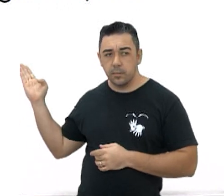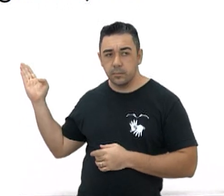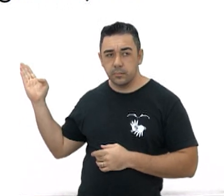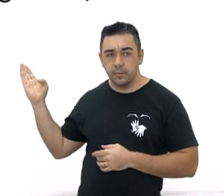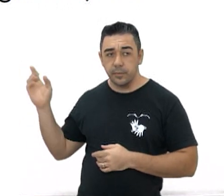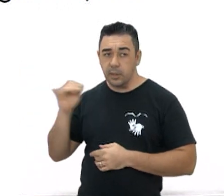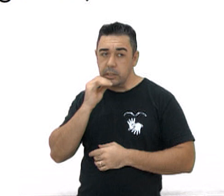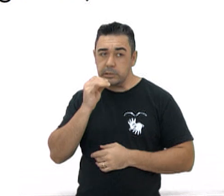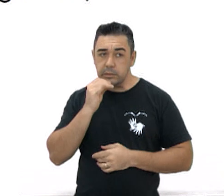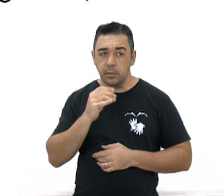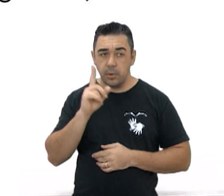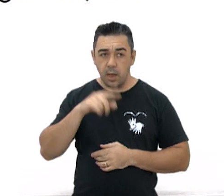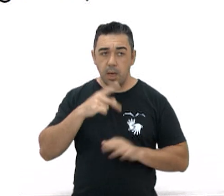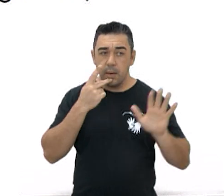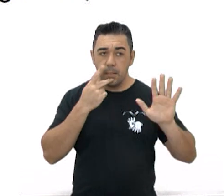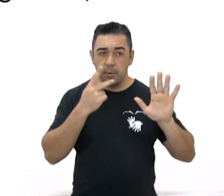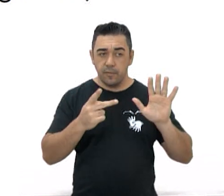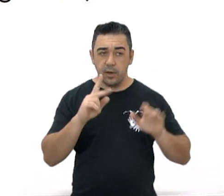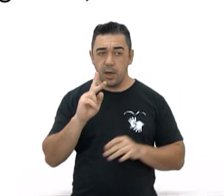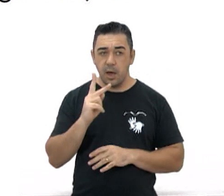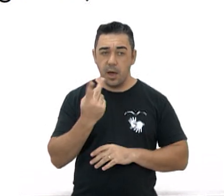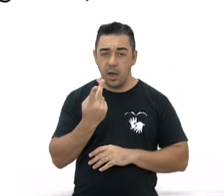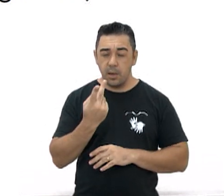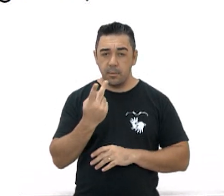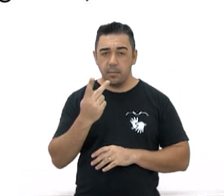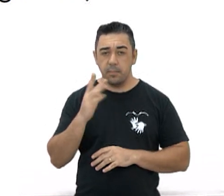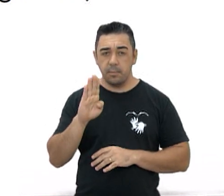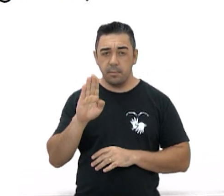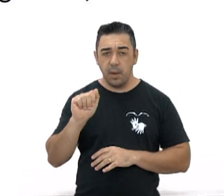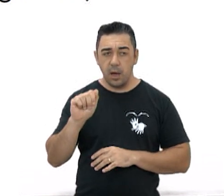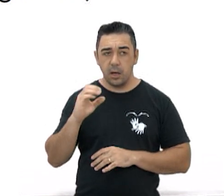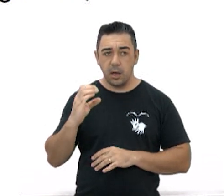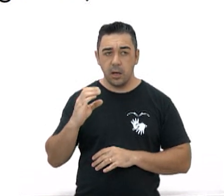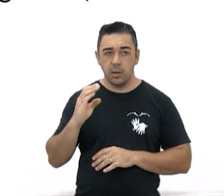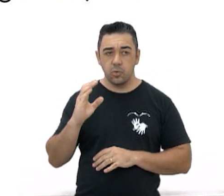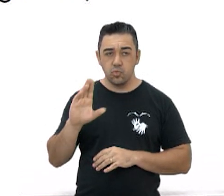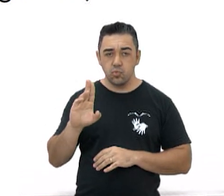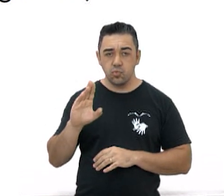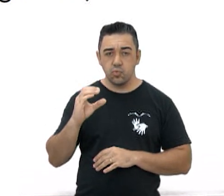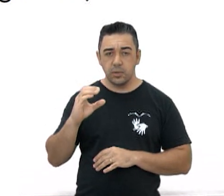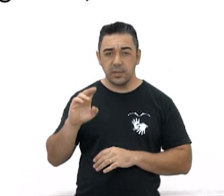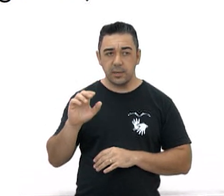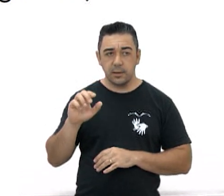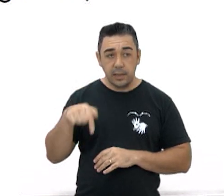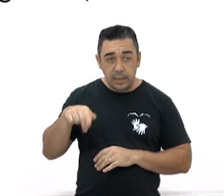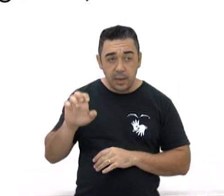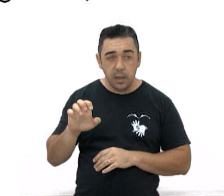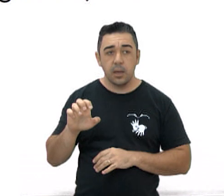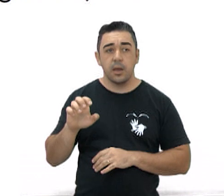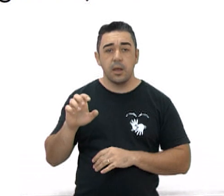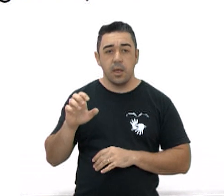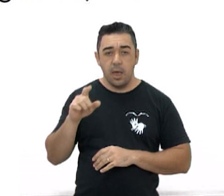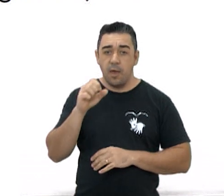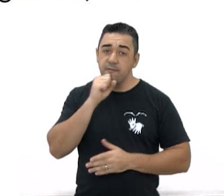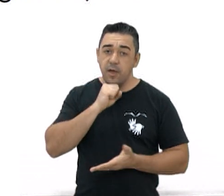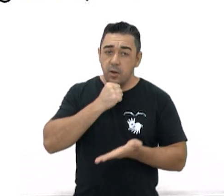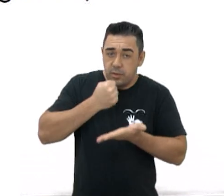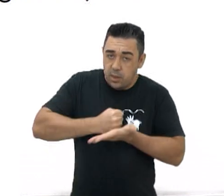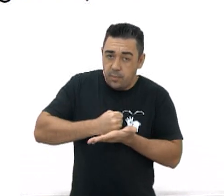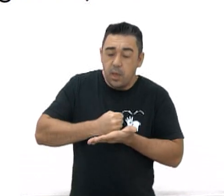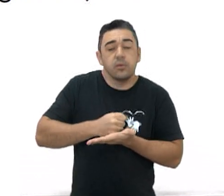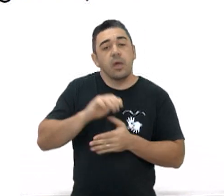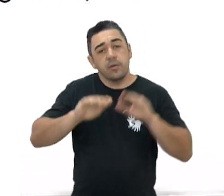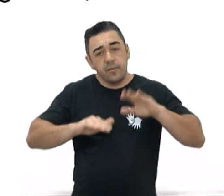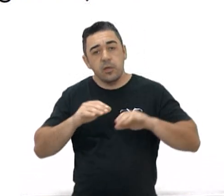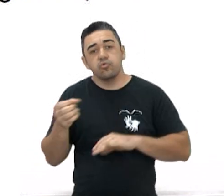Esse, por exemplo, é o profeta Abacuque. Alguns profetas são do Antigo Testamento, outros do Novo. Todos eles